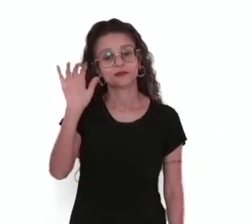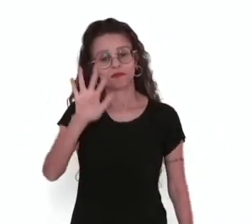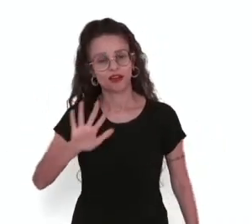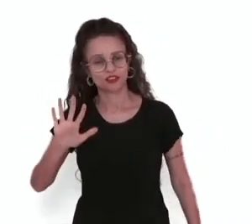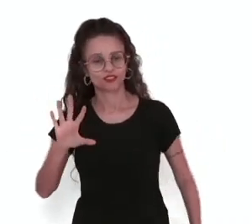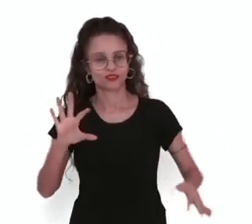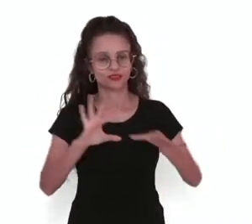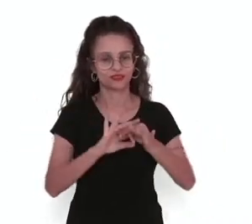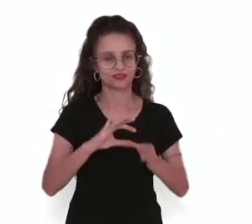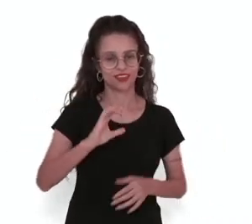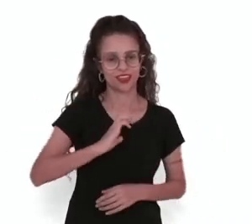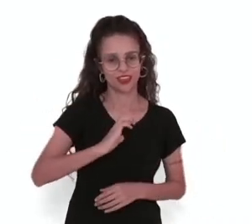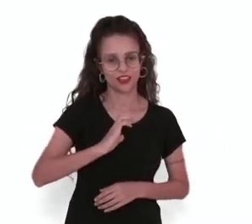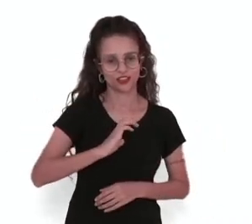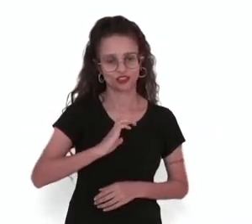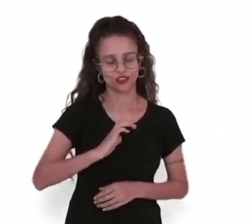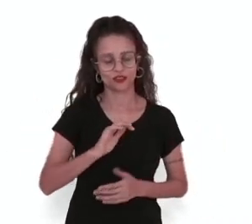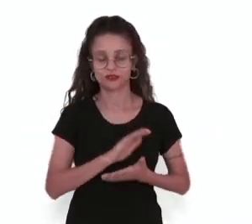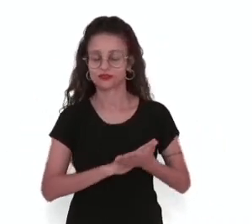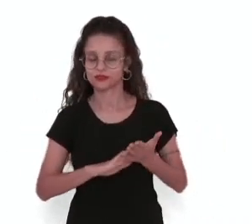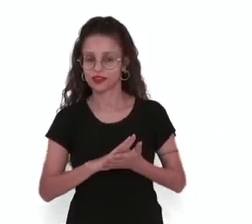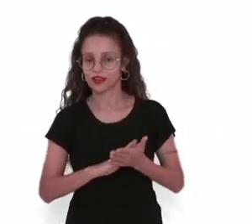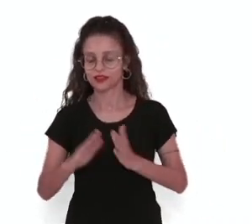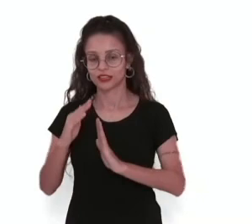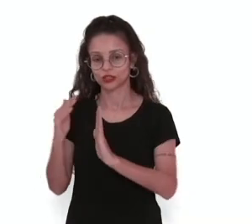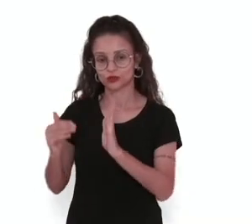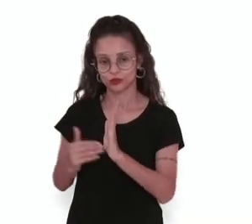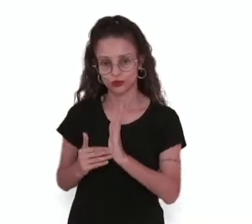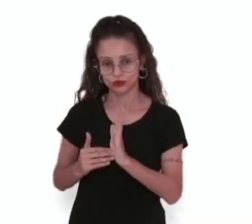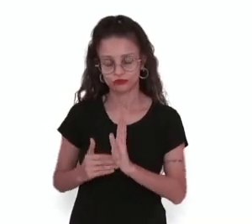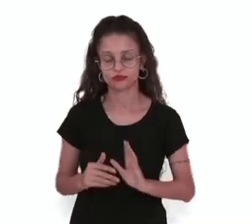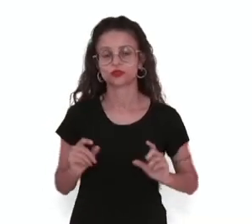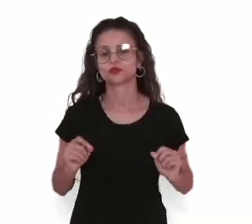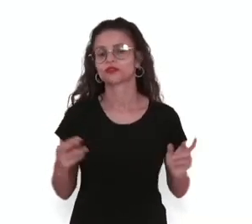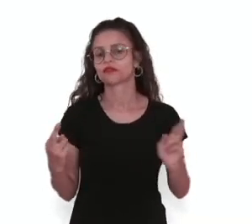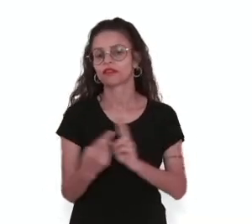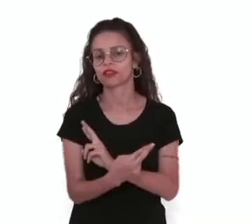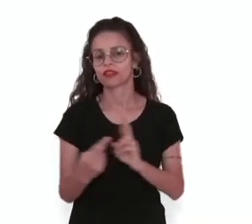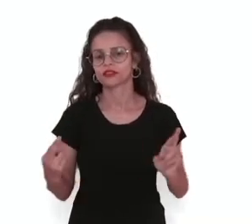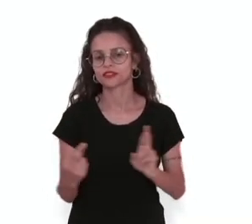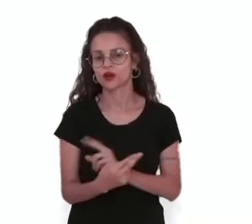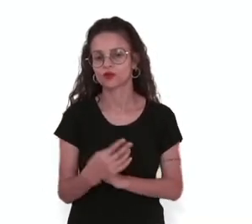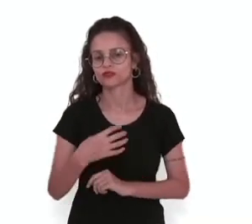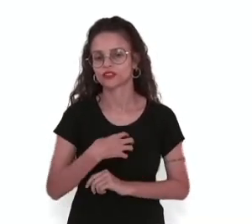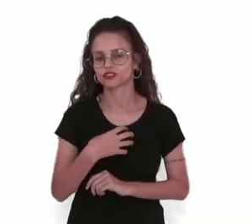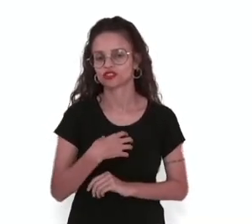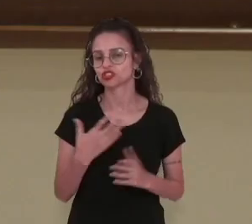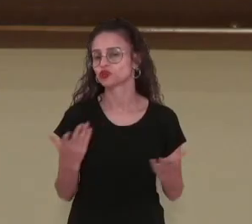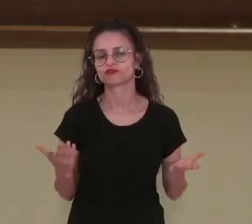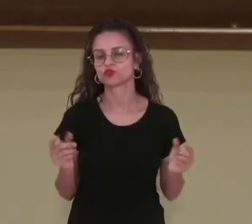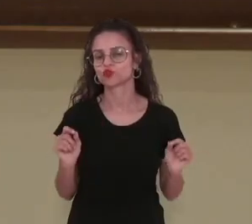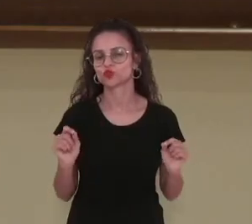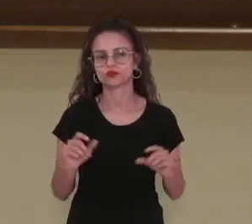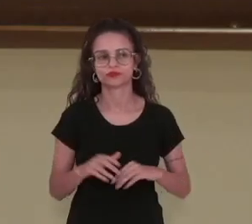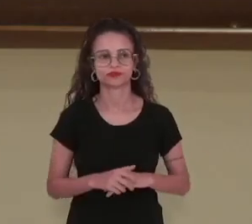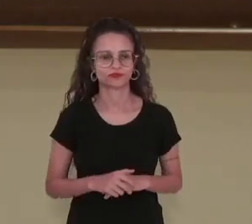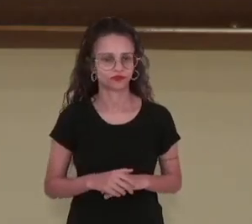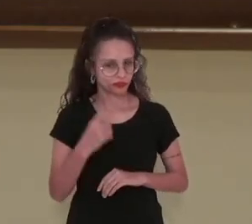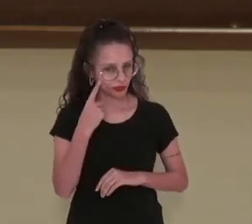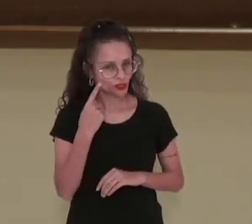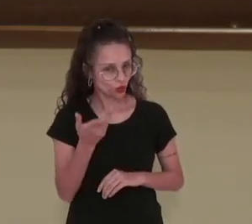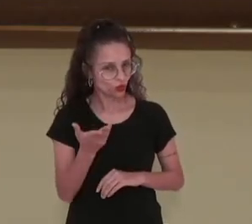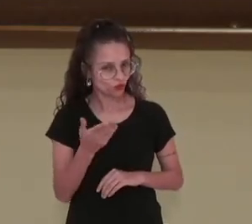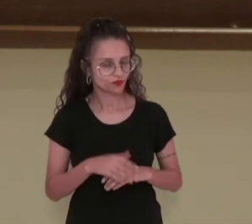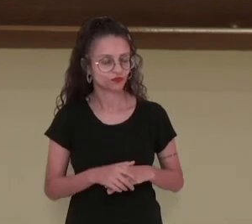ética, entre não ser nada e ser tudo. Qual é a relação de sentido que favorece esse jogo? Já pensou